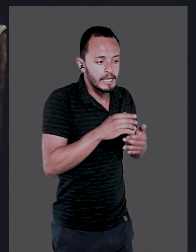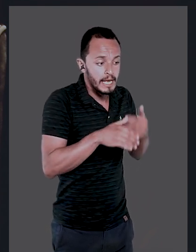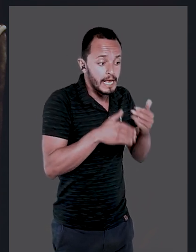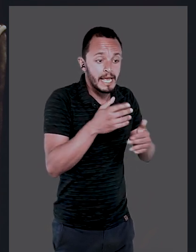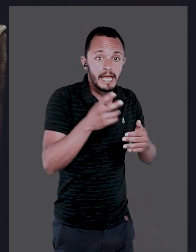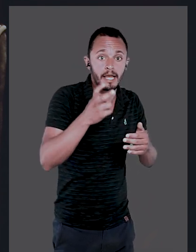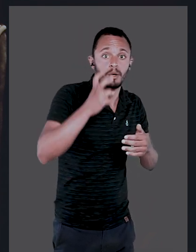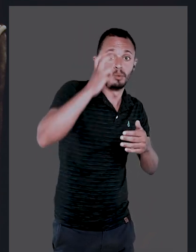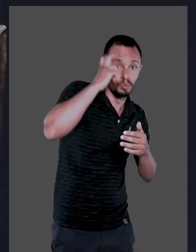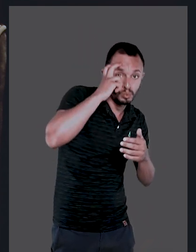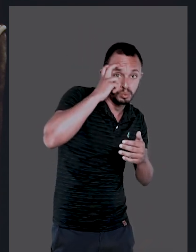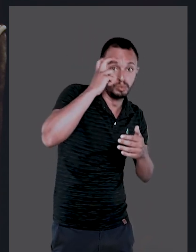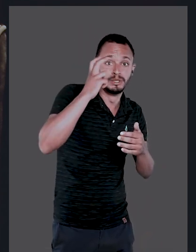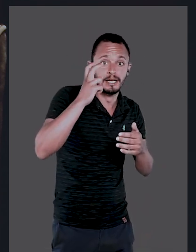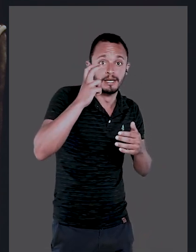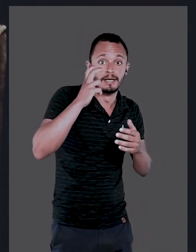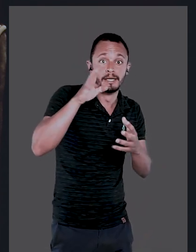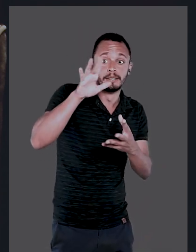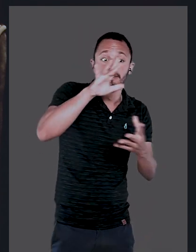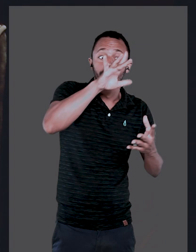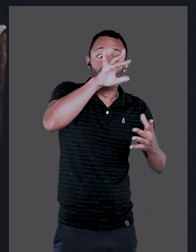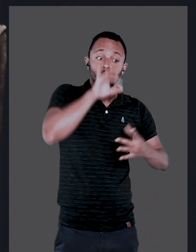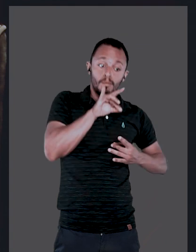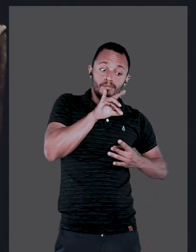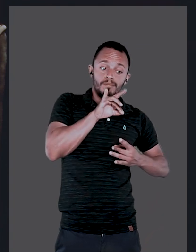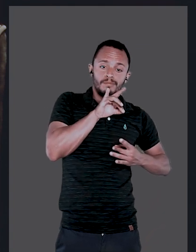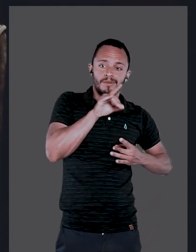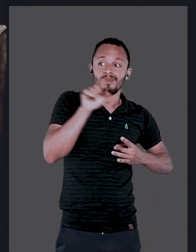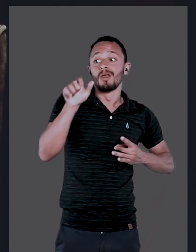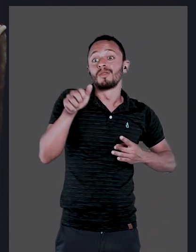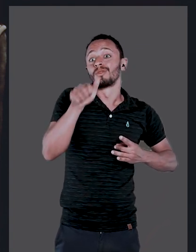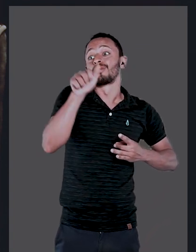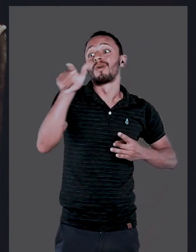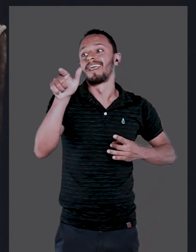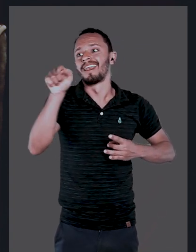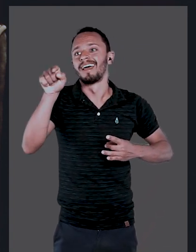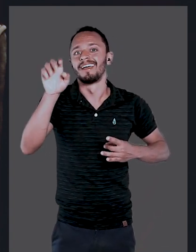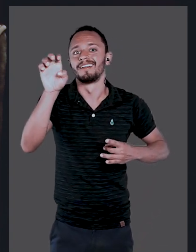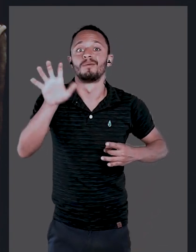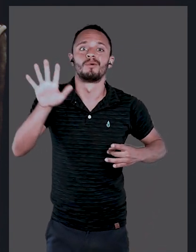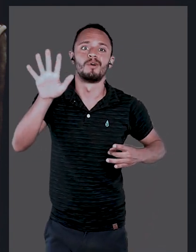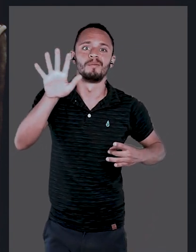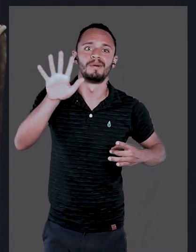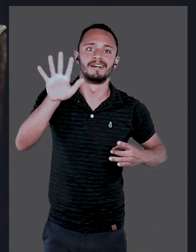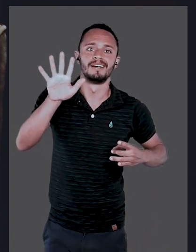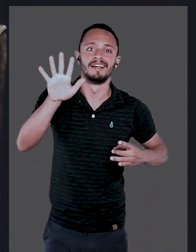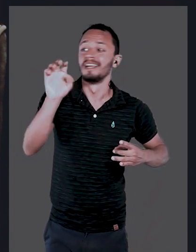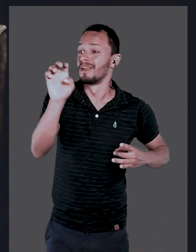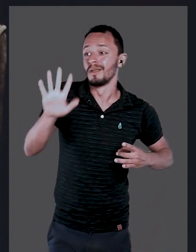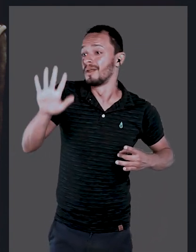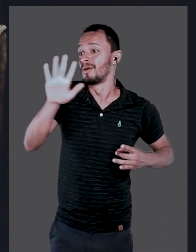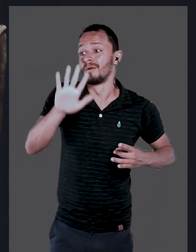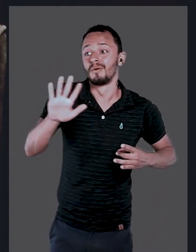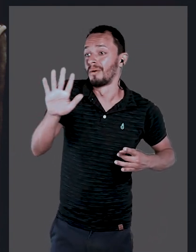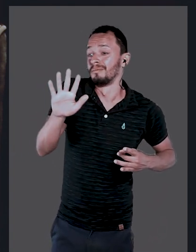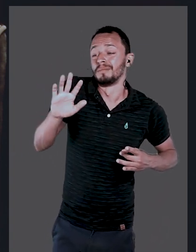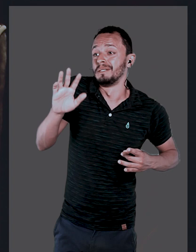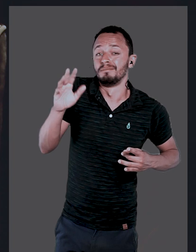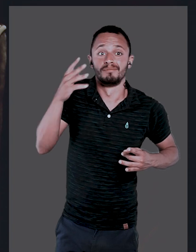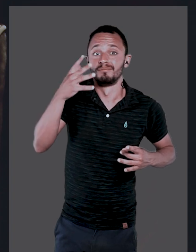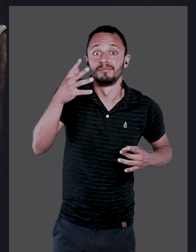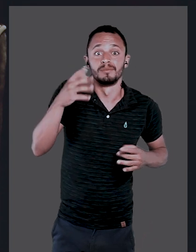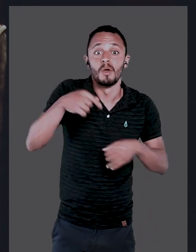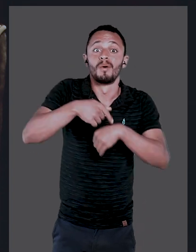mantenham mais evidente a cultura colonialista do que propriamente a Europa. E isso é muito complexo,